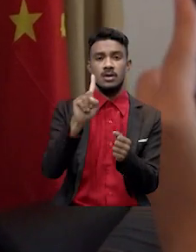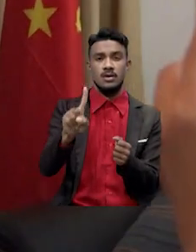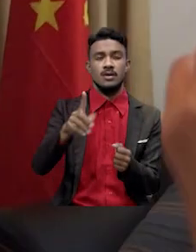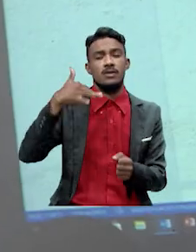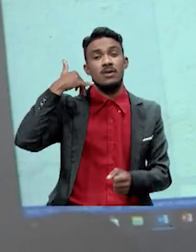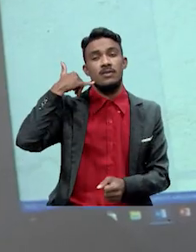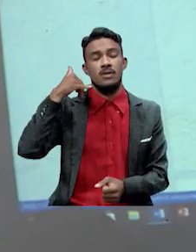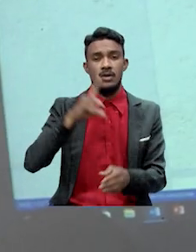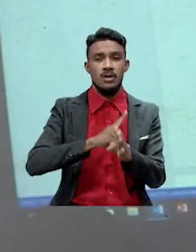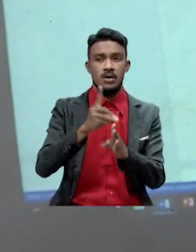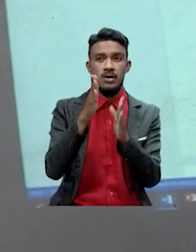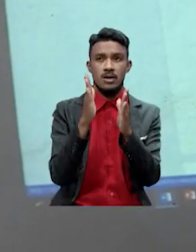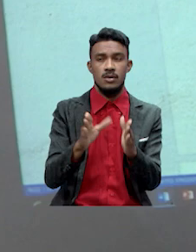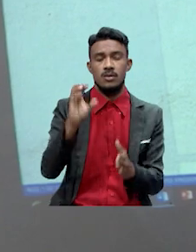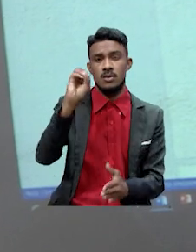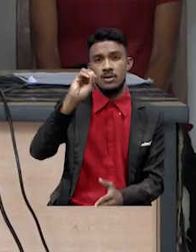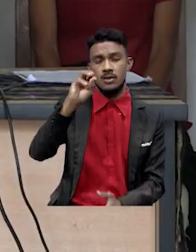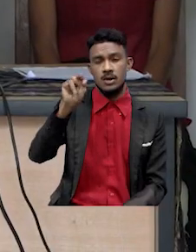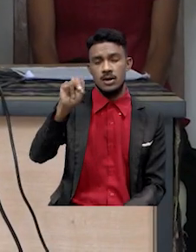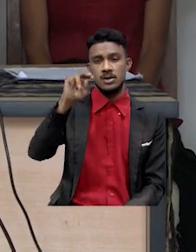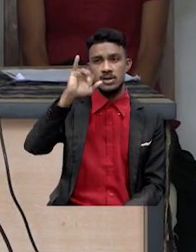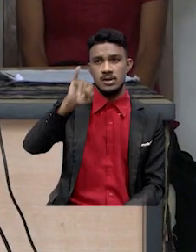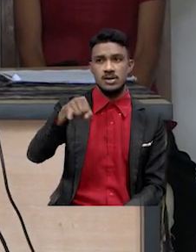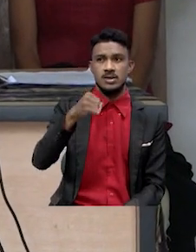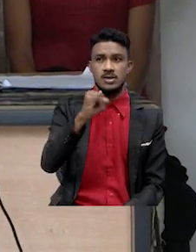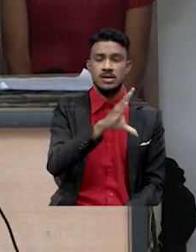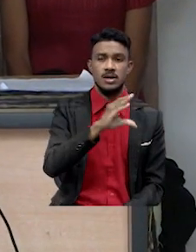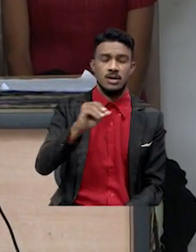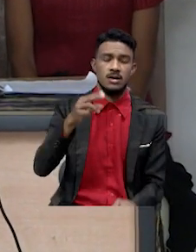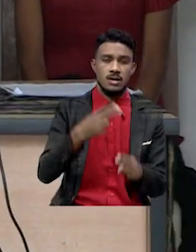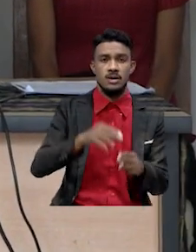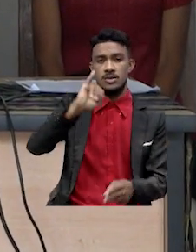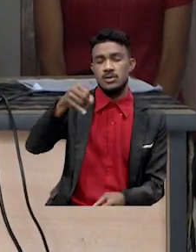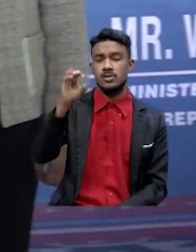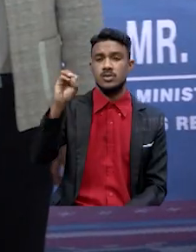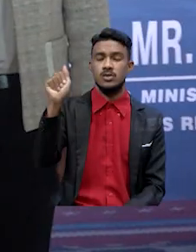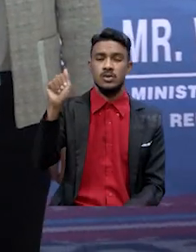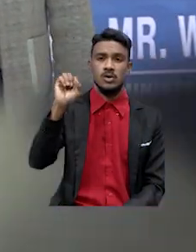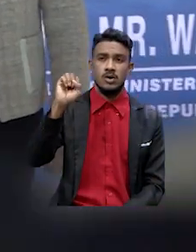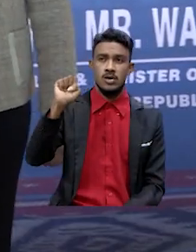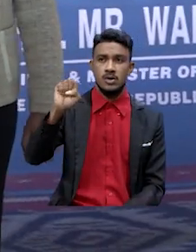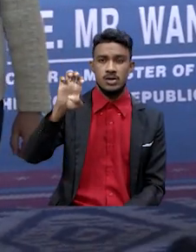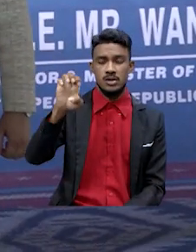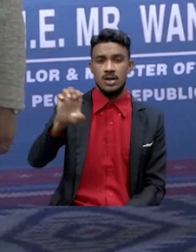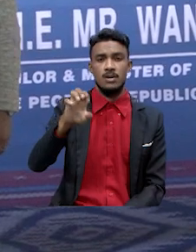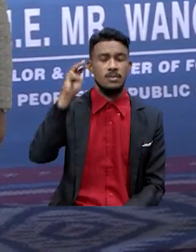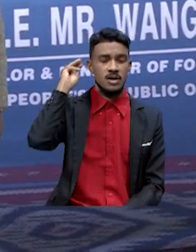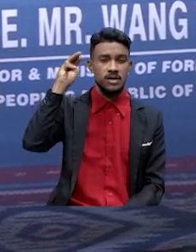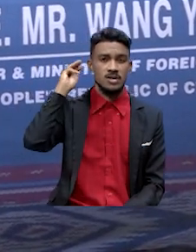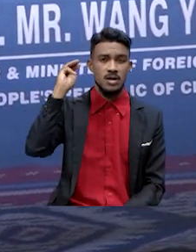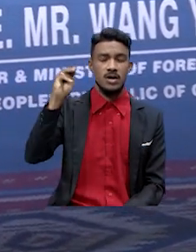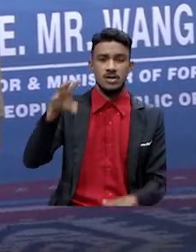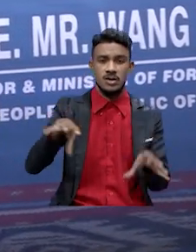telefone, diretor ONG Lutamutuk. Zé Alves da Costa sente triste no lamenta ba protocolo Ministério do Negócio Estrangeiro e Cooperação